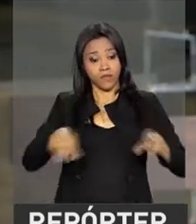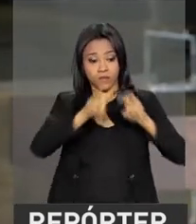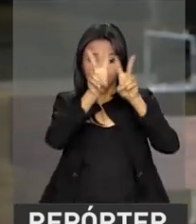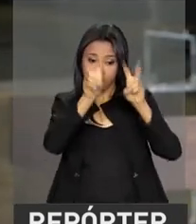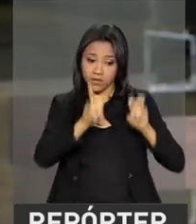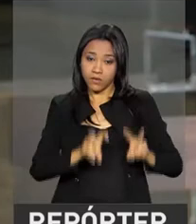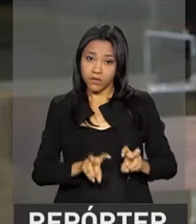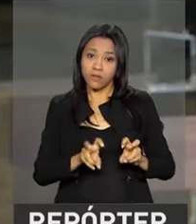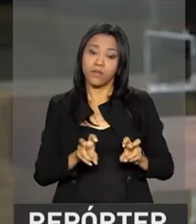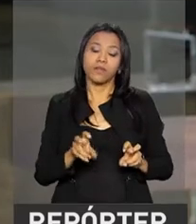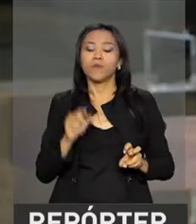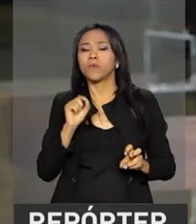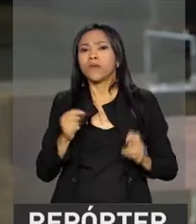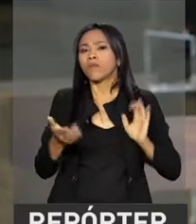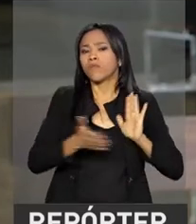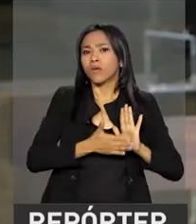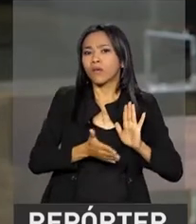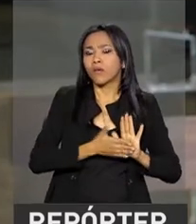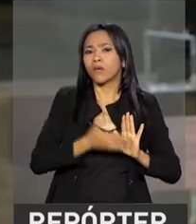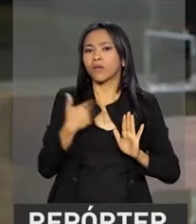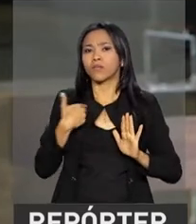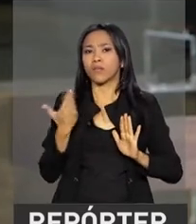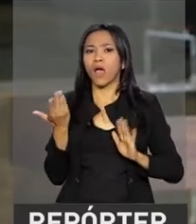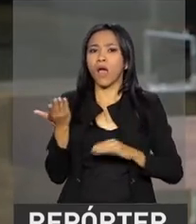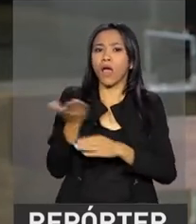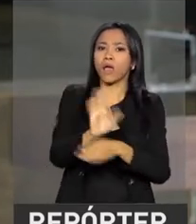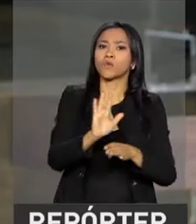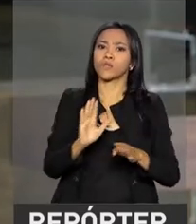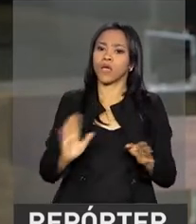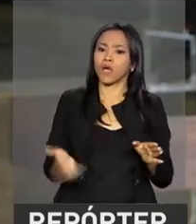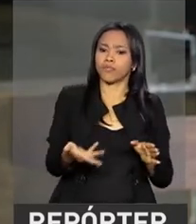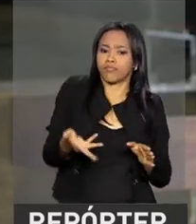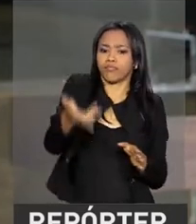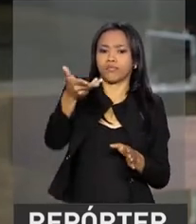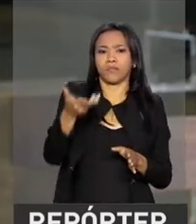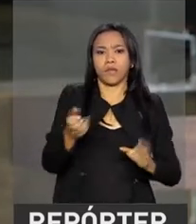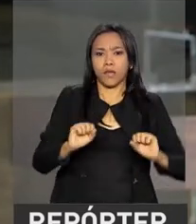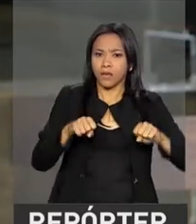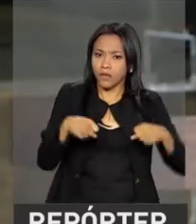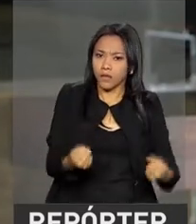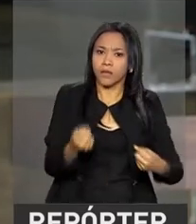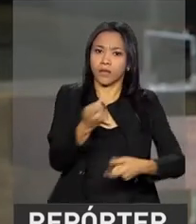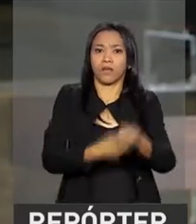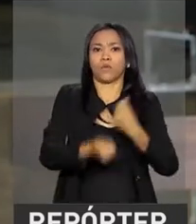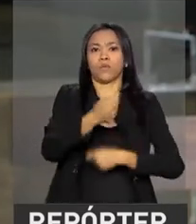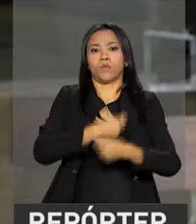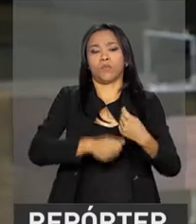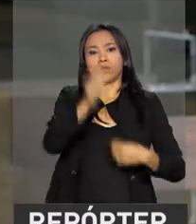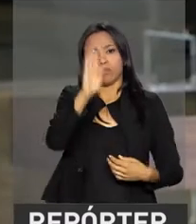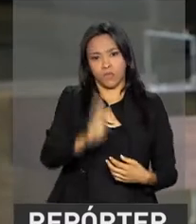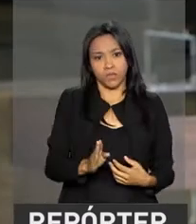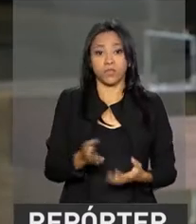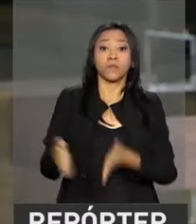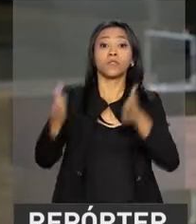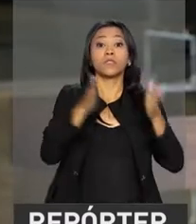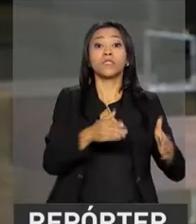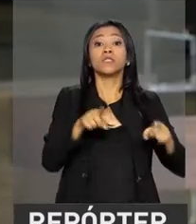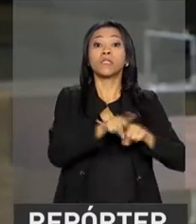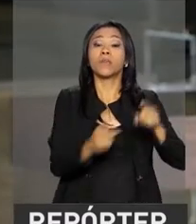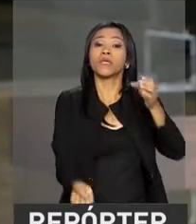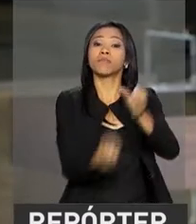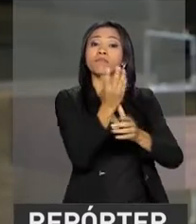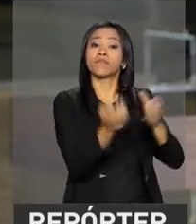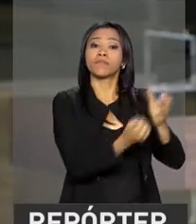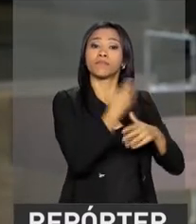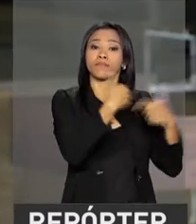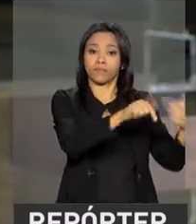ser tratadas aí propostas para ajudar a acelerar a retomada do crescimento da economia brasileira, também para a geração de emprego e renda